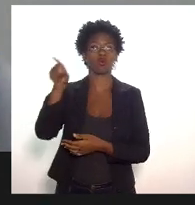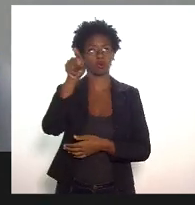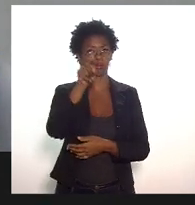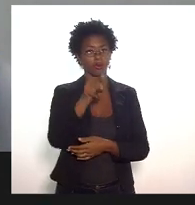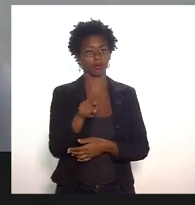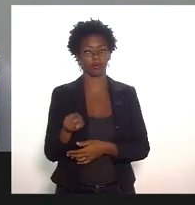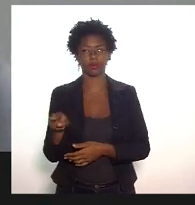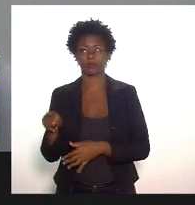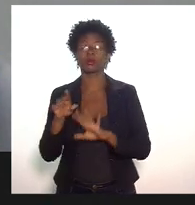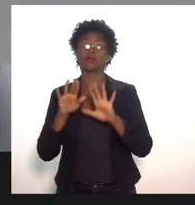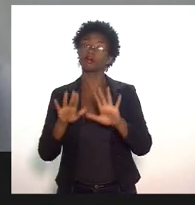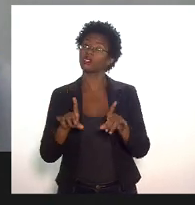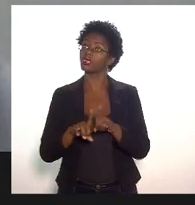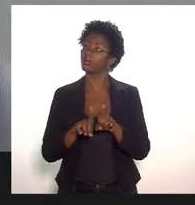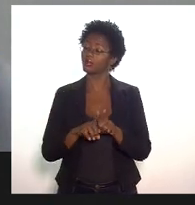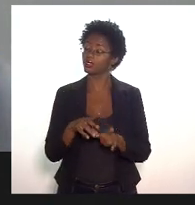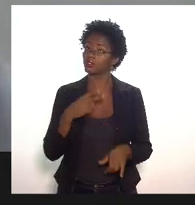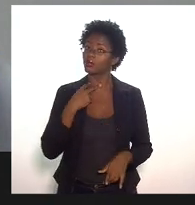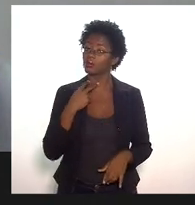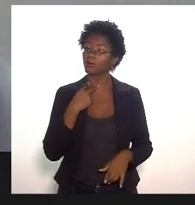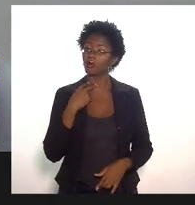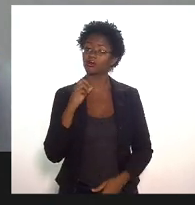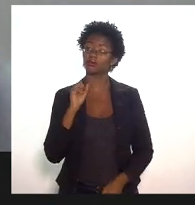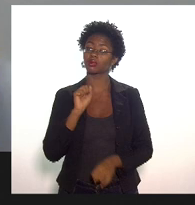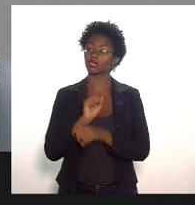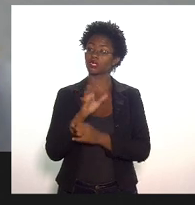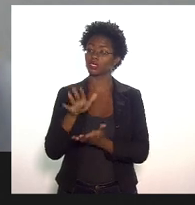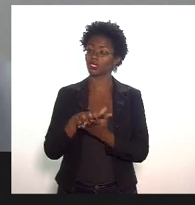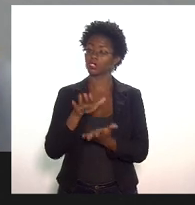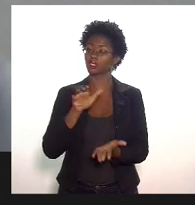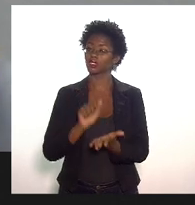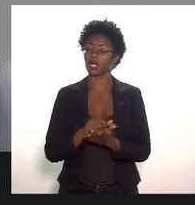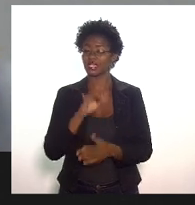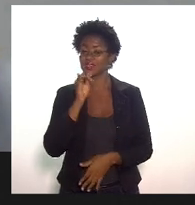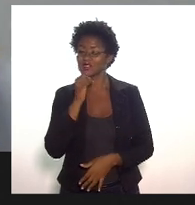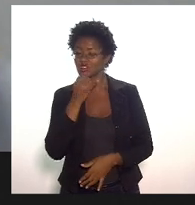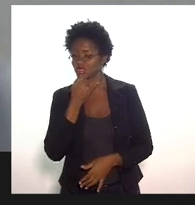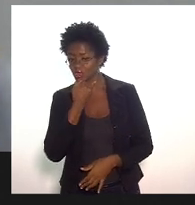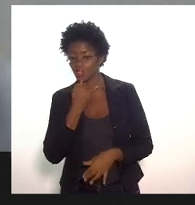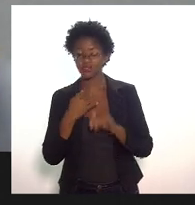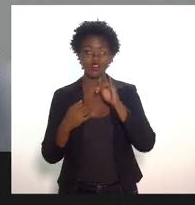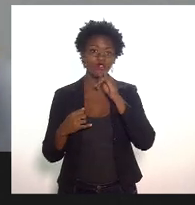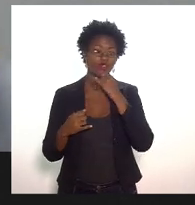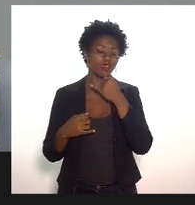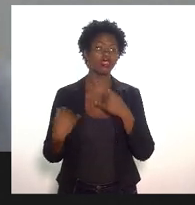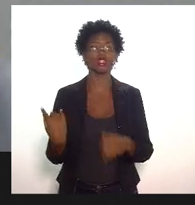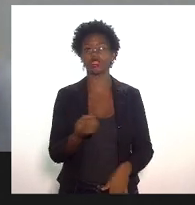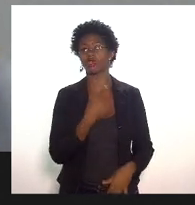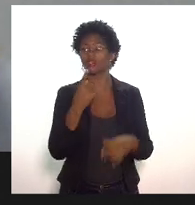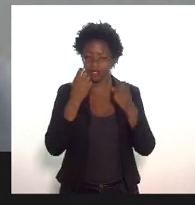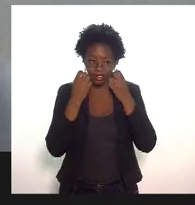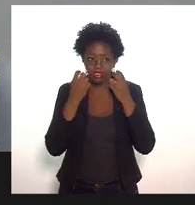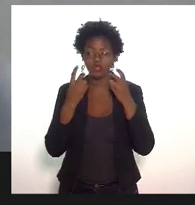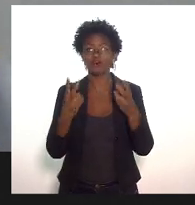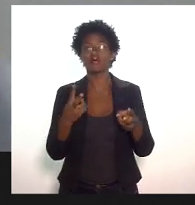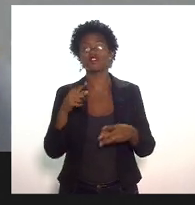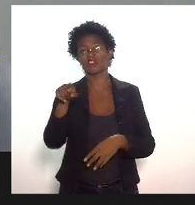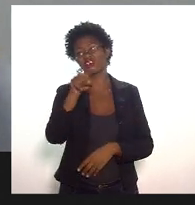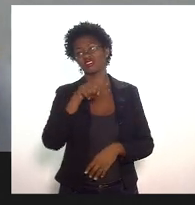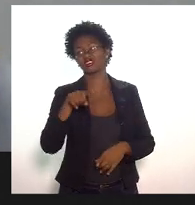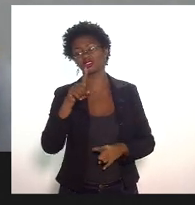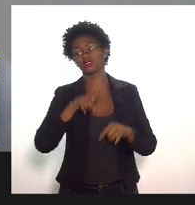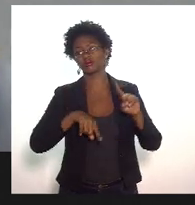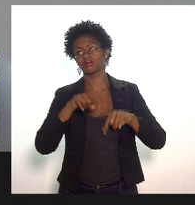pode deixar de registrar nossa tristeza em ver esses equipamentos tão